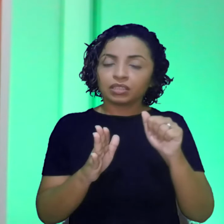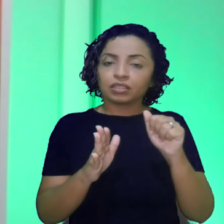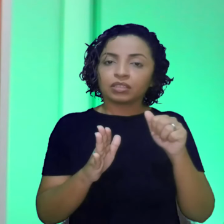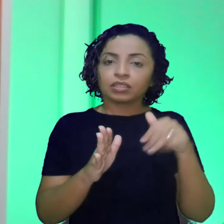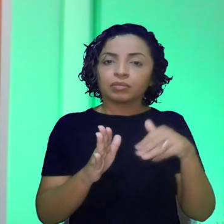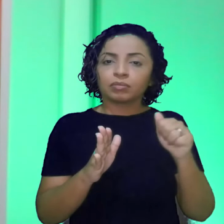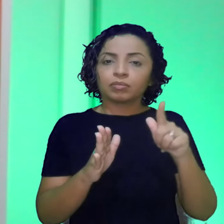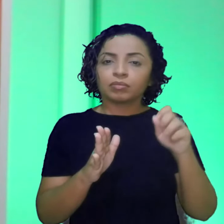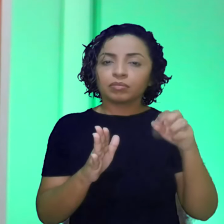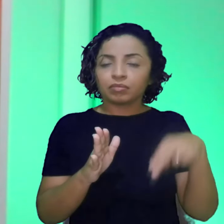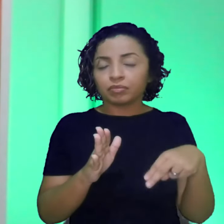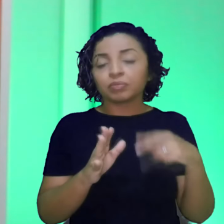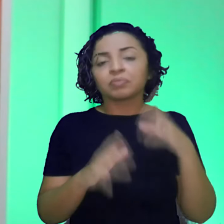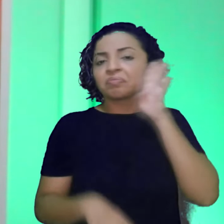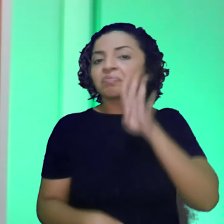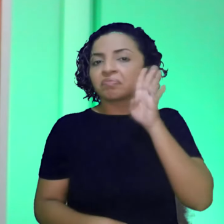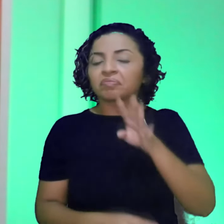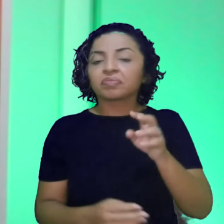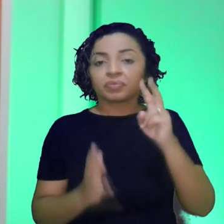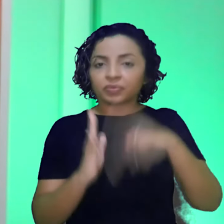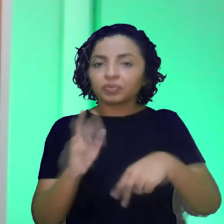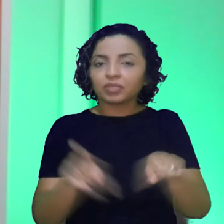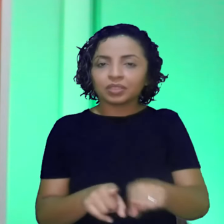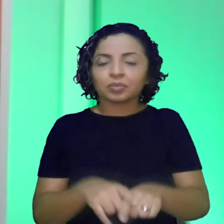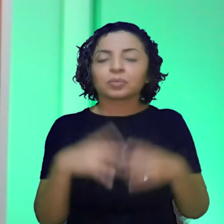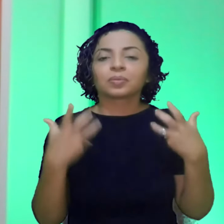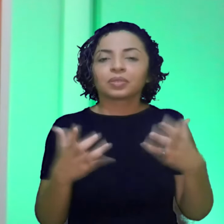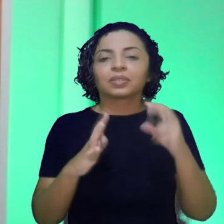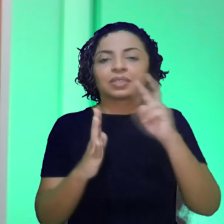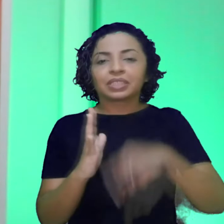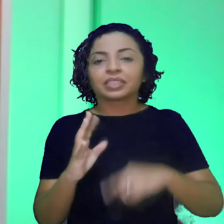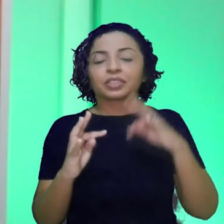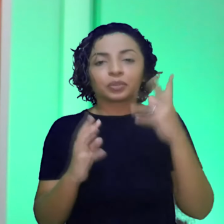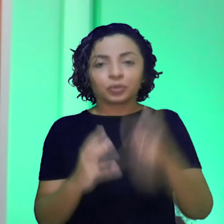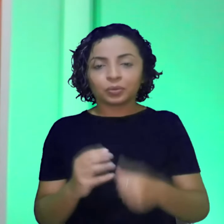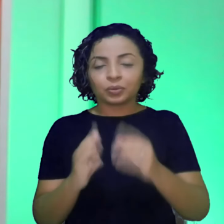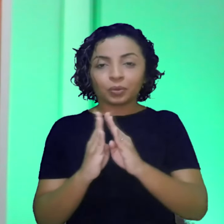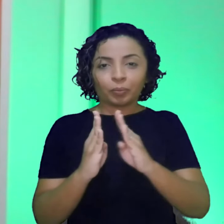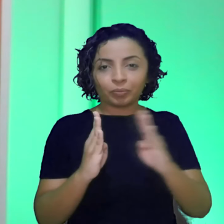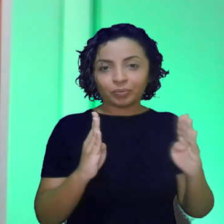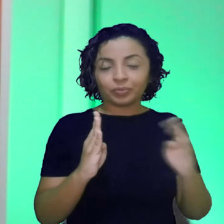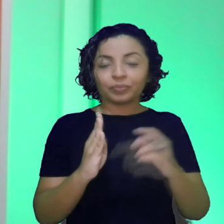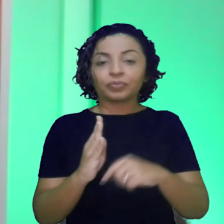Almeida. Muito legal, muito legal. Esse aqui eu vou ler também. Quero ler todos esses livros dessa coleção.